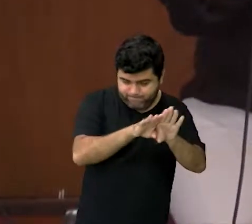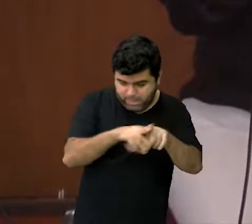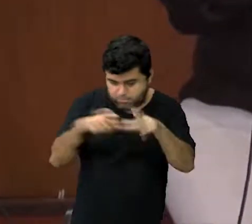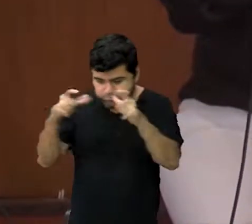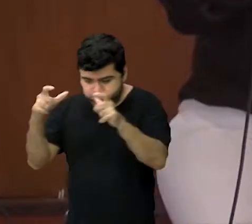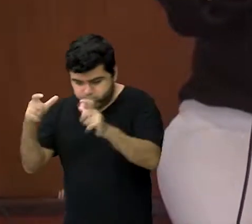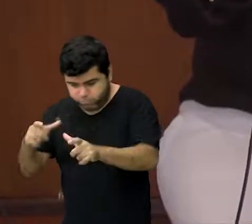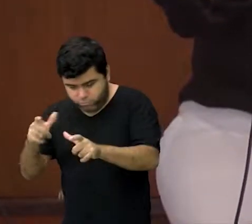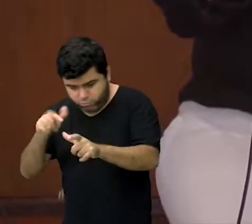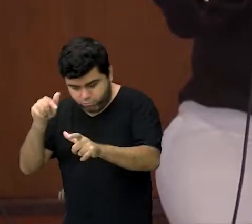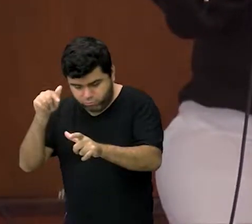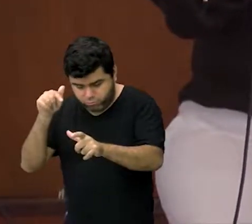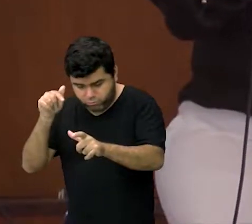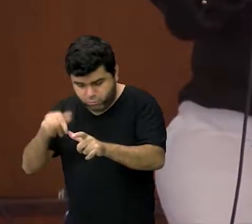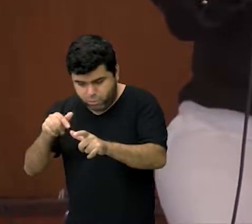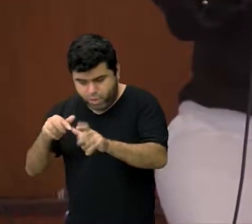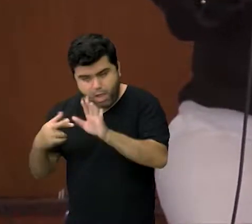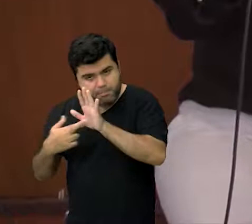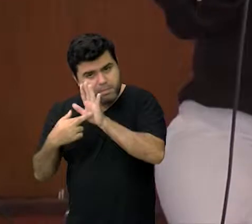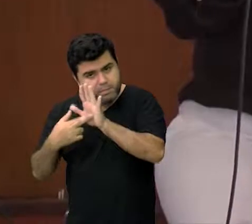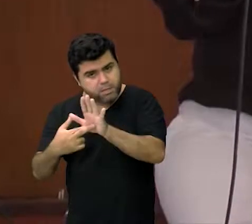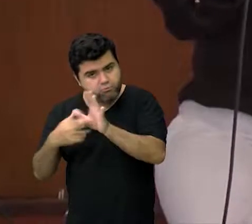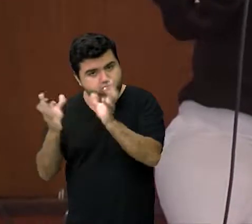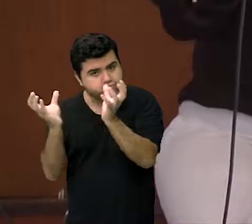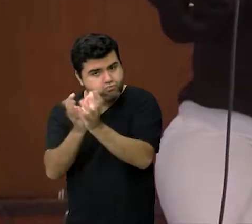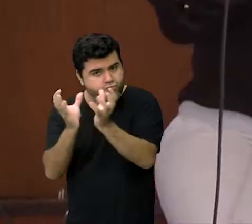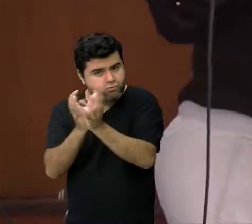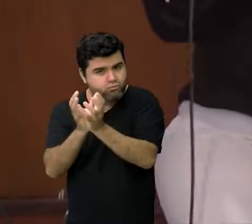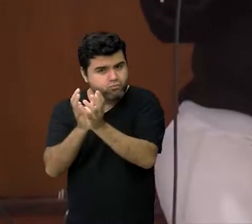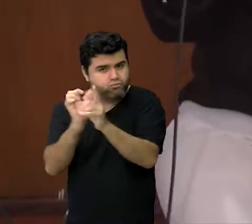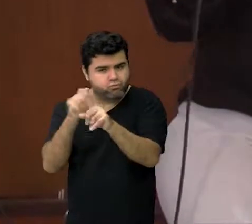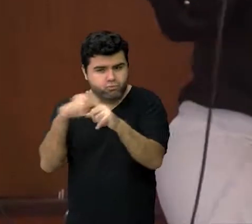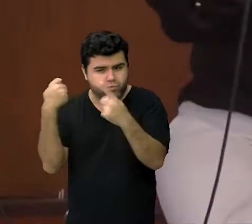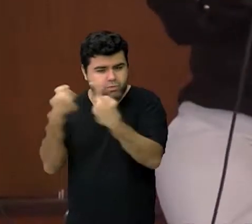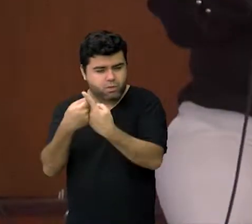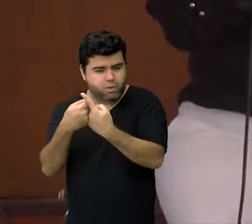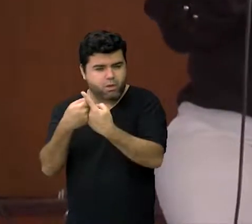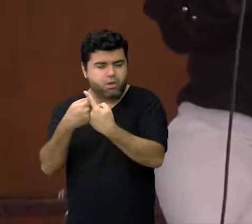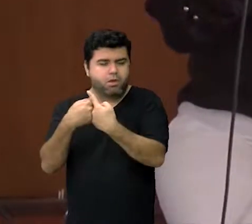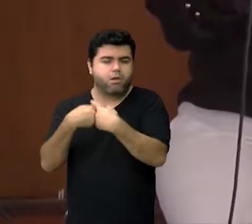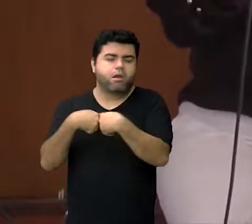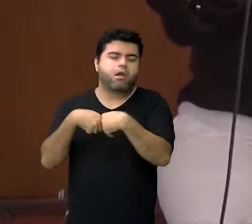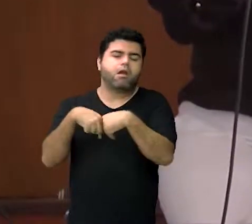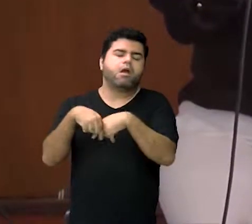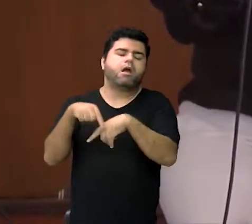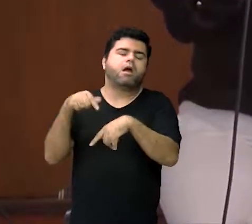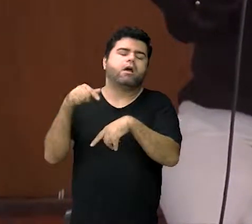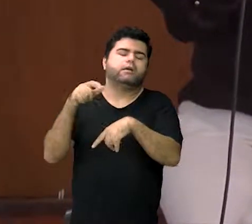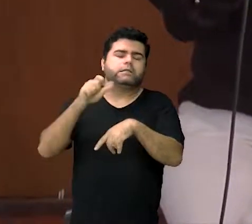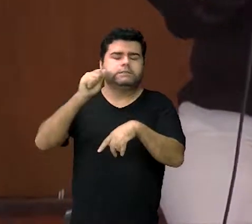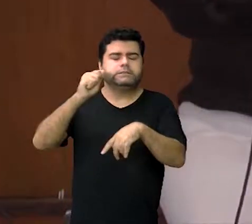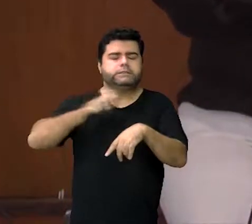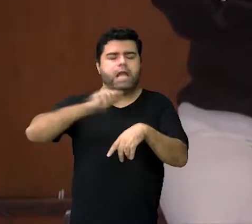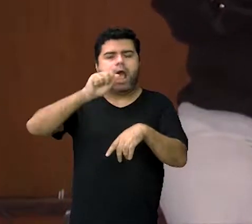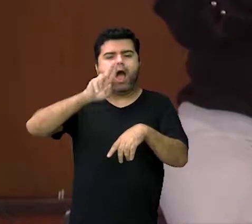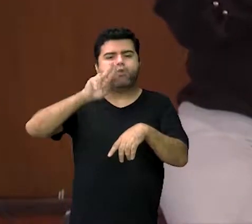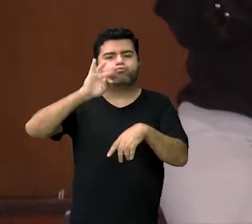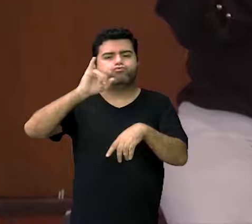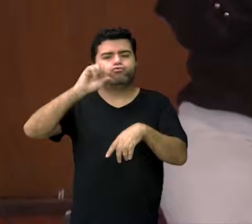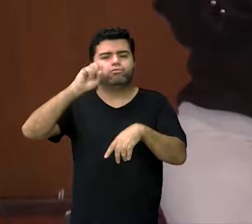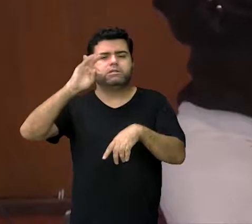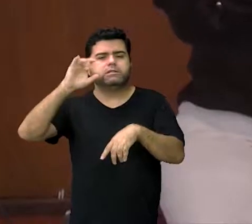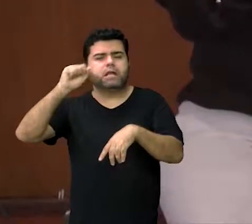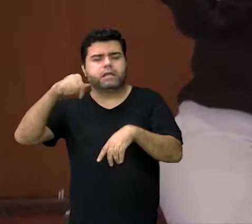enquanto representante de um grupo, de um movimento social de autistas aqui no município, que é o não